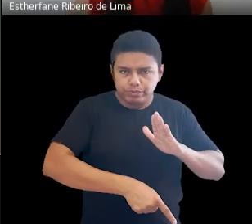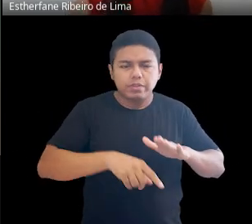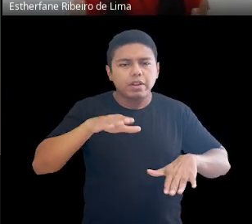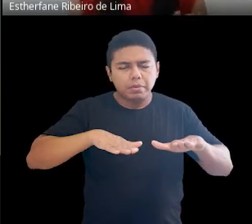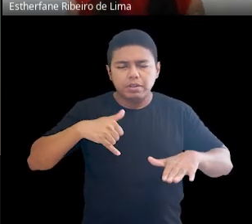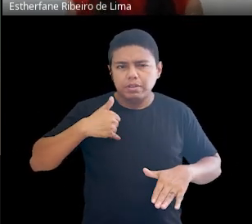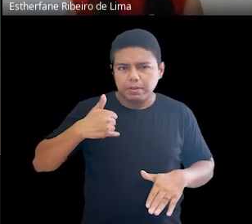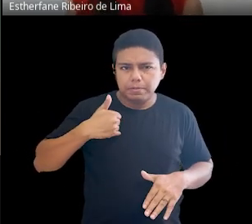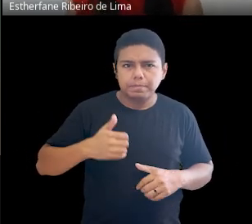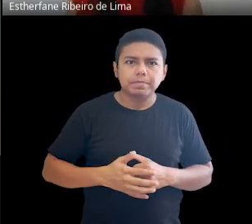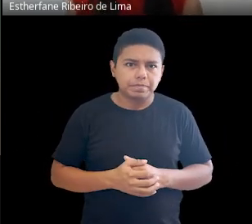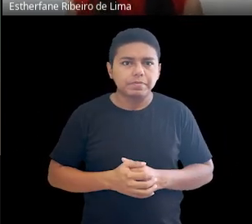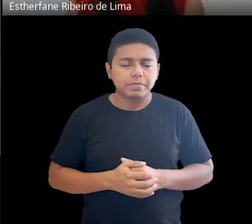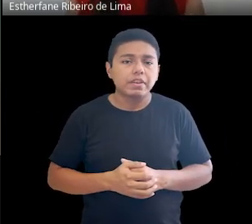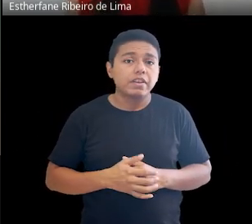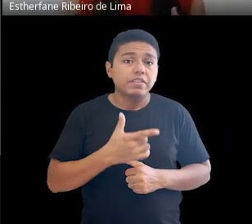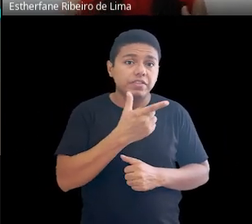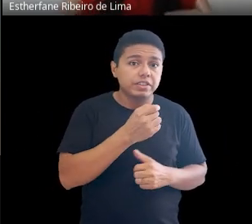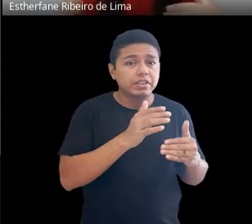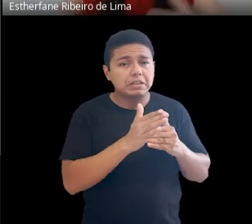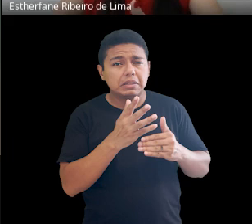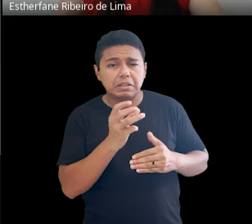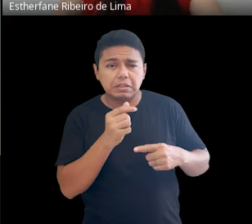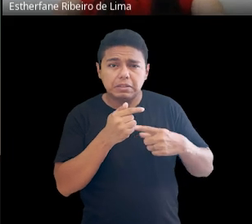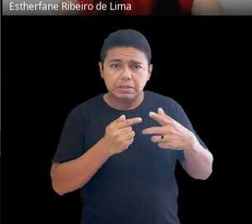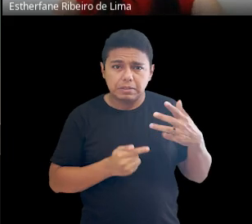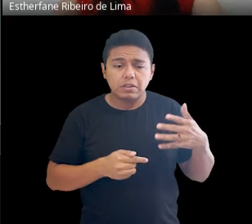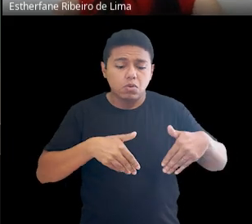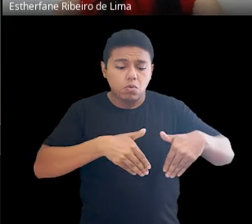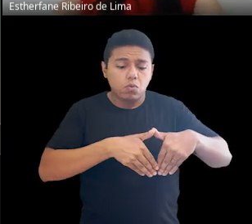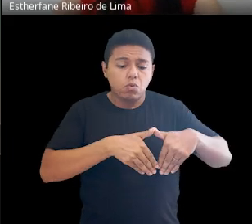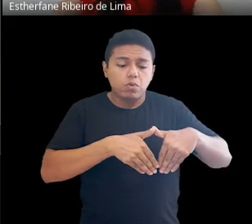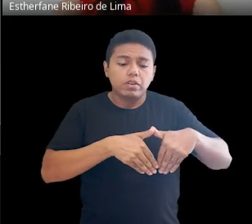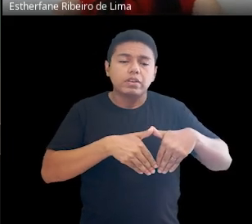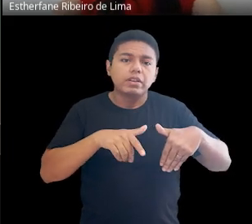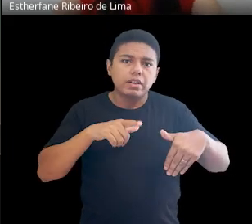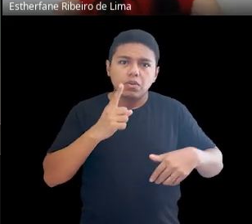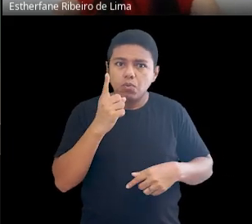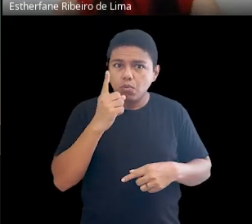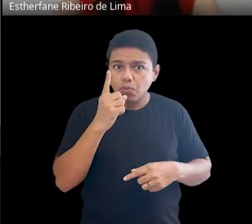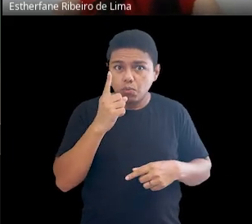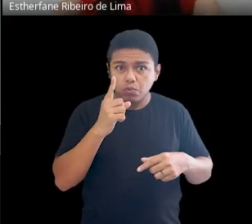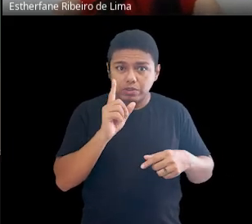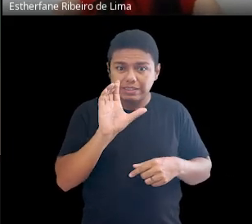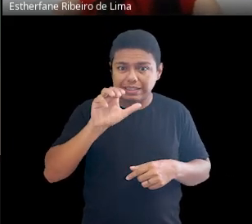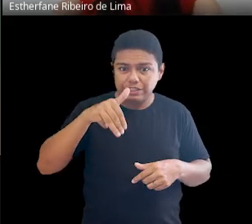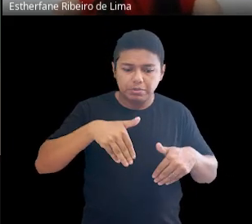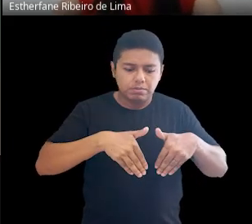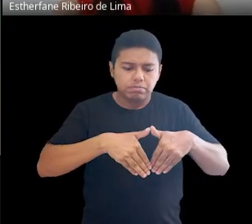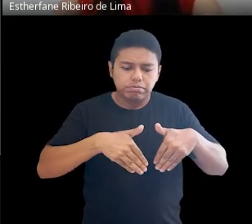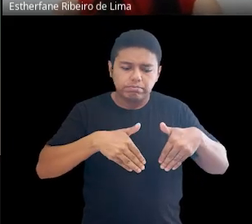a 20ª e a 32ª semana. Então, esse útero ele vai aumentar um centímetro a cada